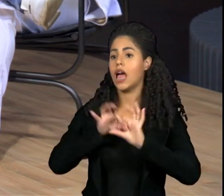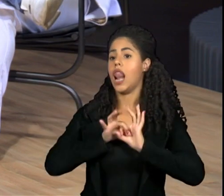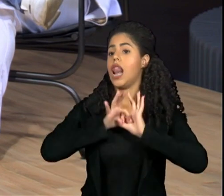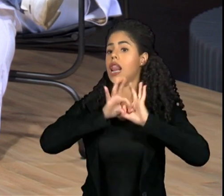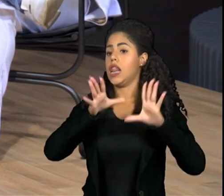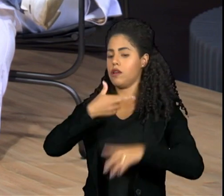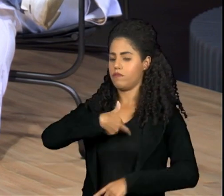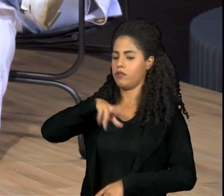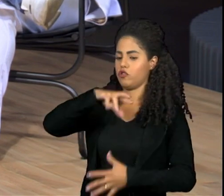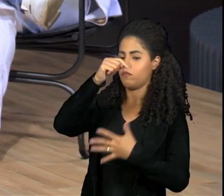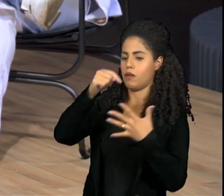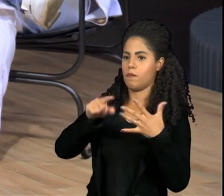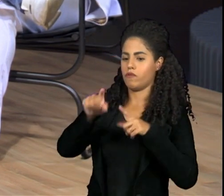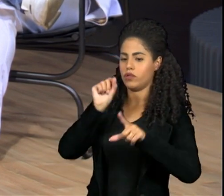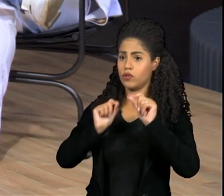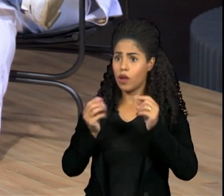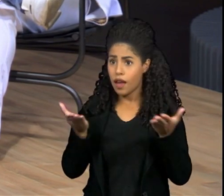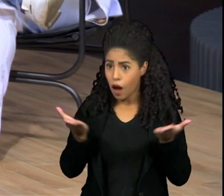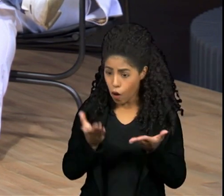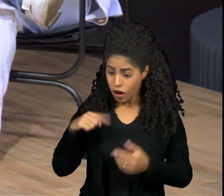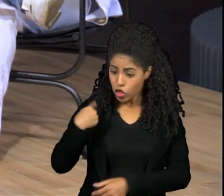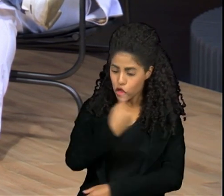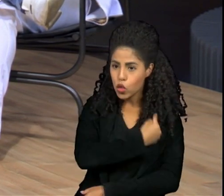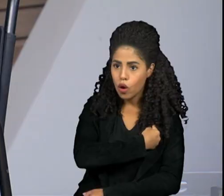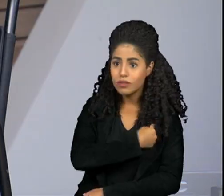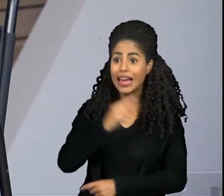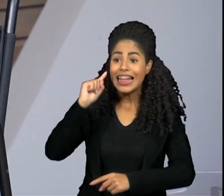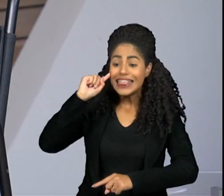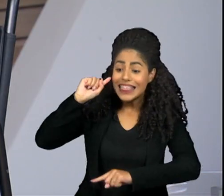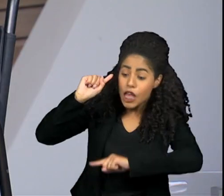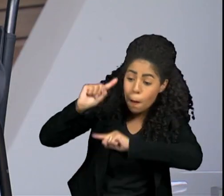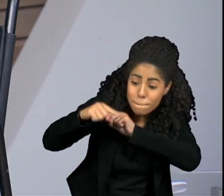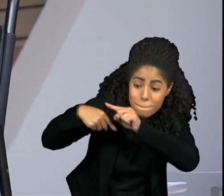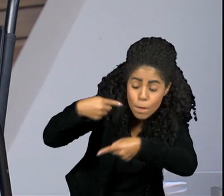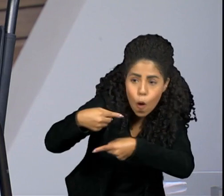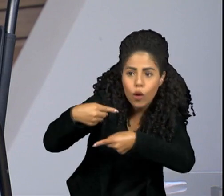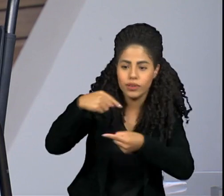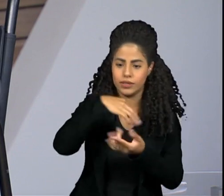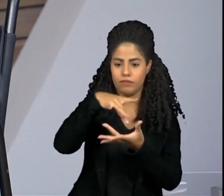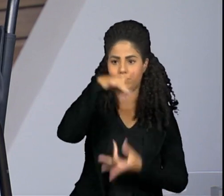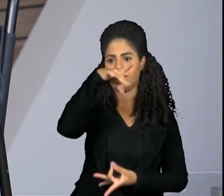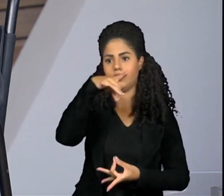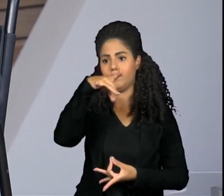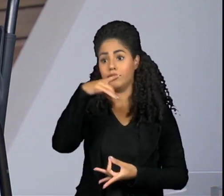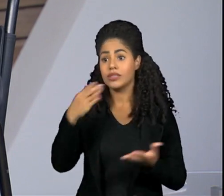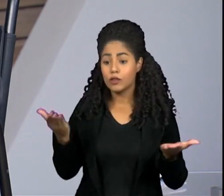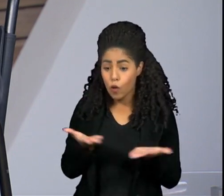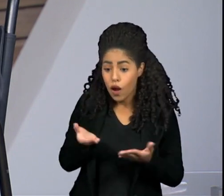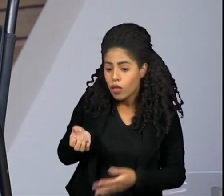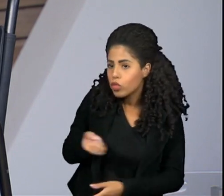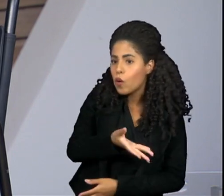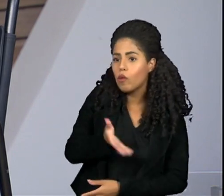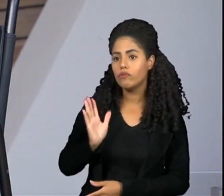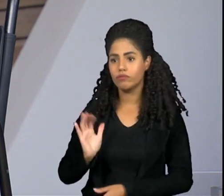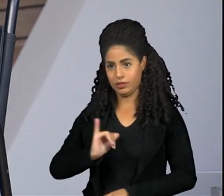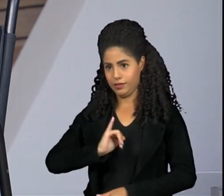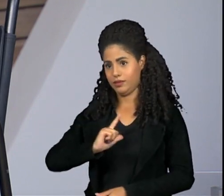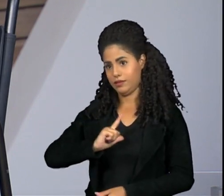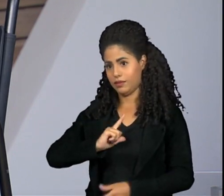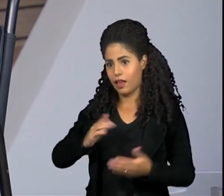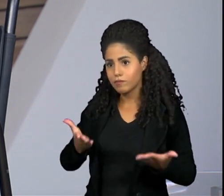uma conversa como essa que nós estamos aqui, é só na época da República. Então, é muito recente também